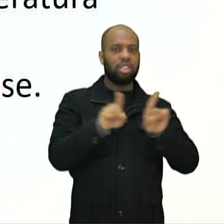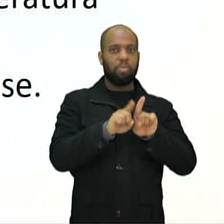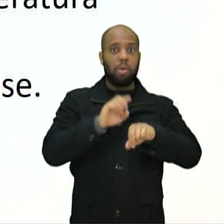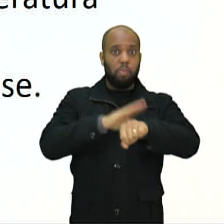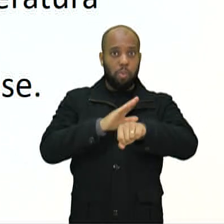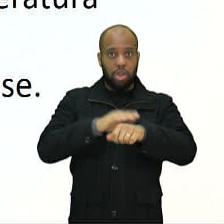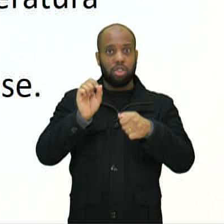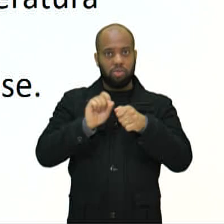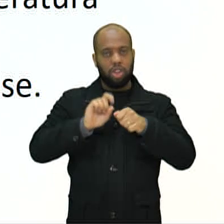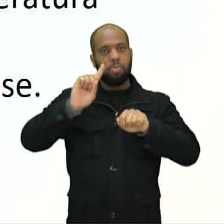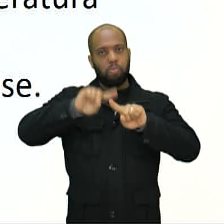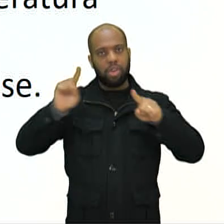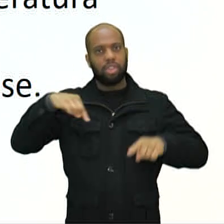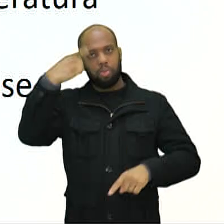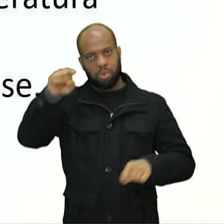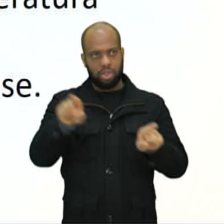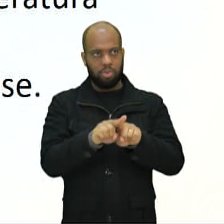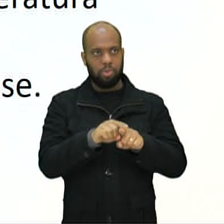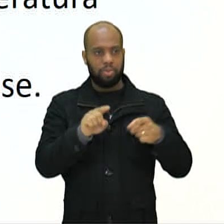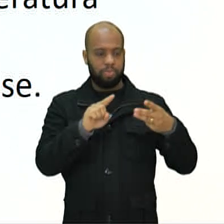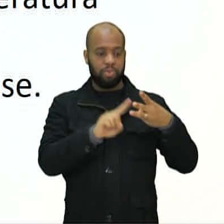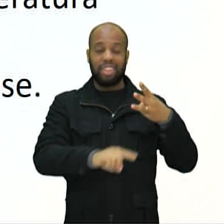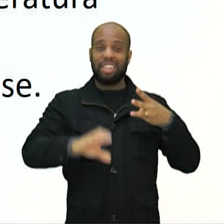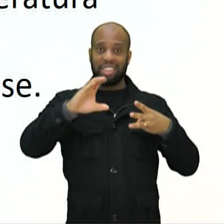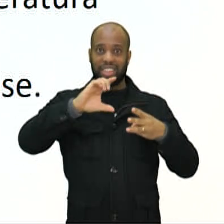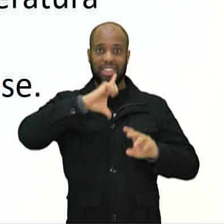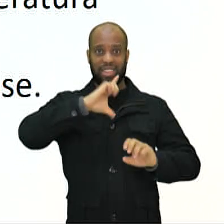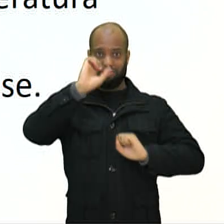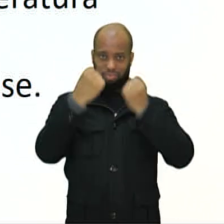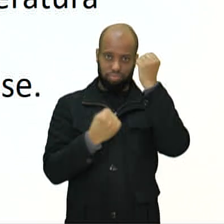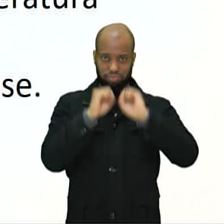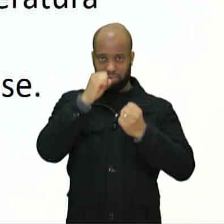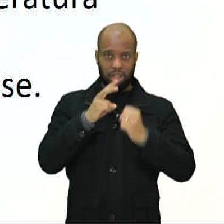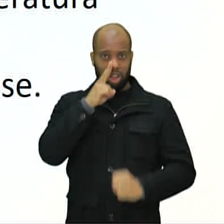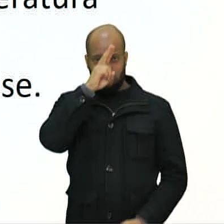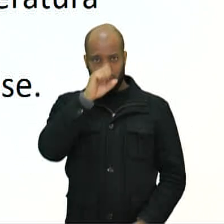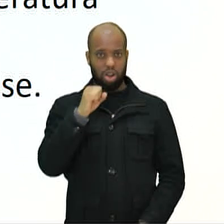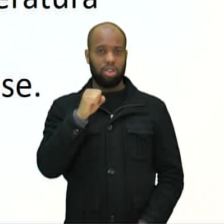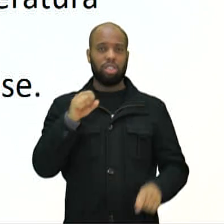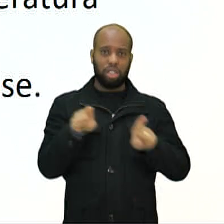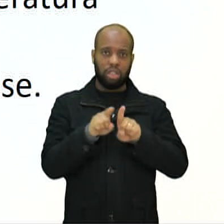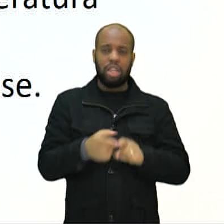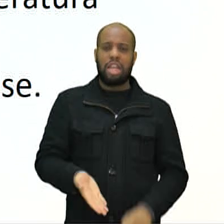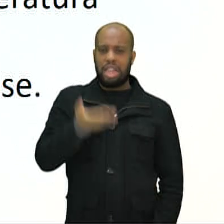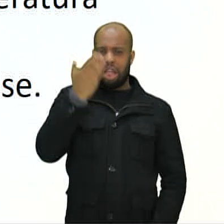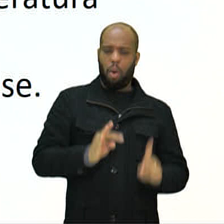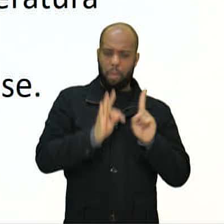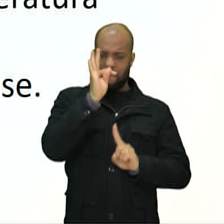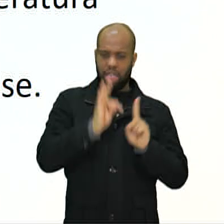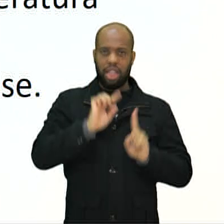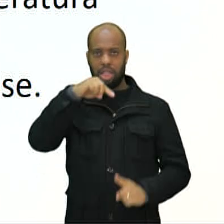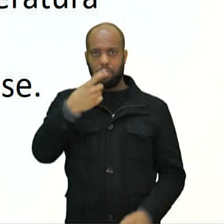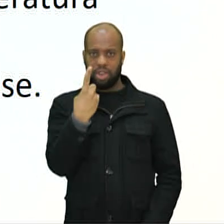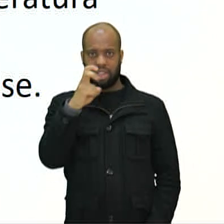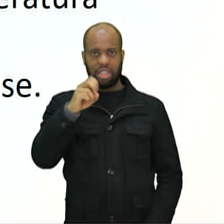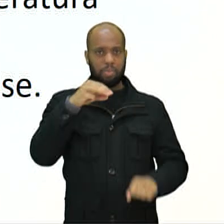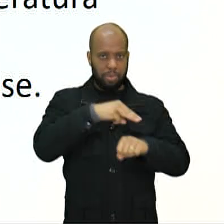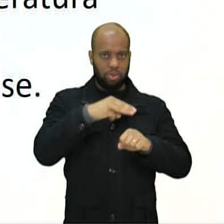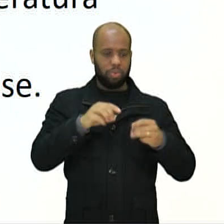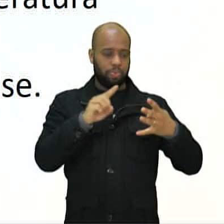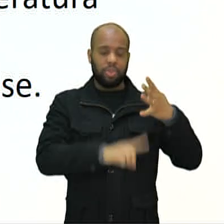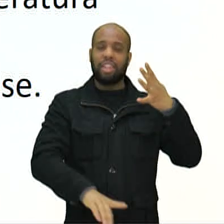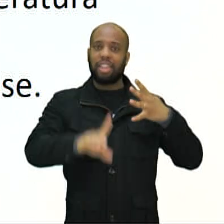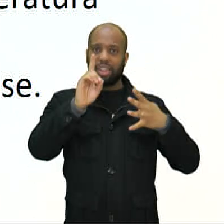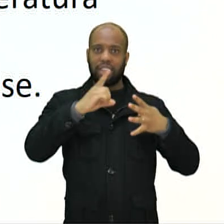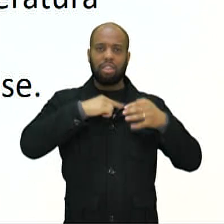sem exagero. Letra C. O exercício físico com intensidade vigorosa aumenta a temperatura corporal após 15 minutos. E letra